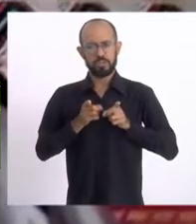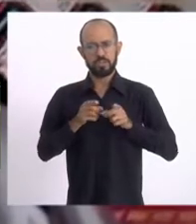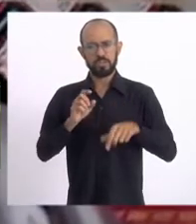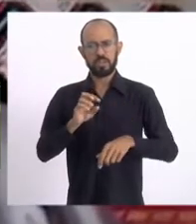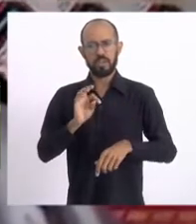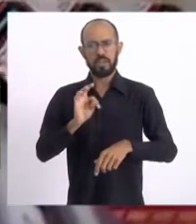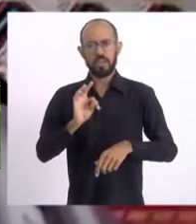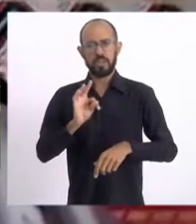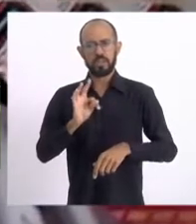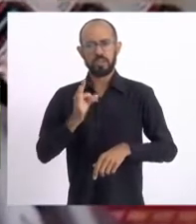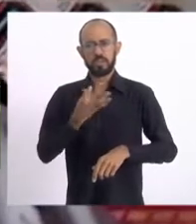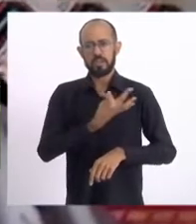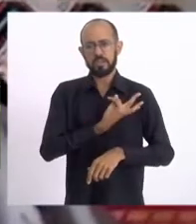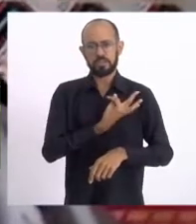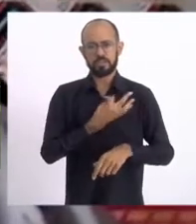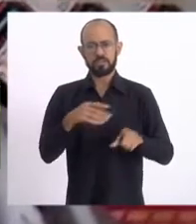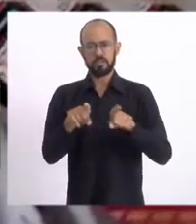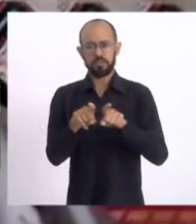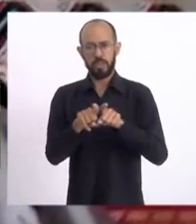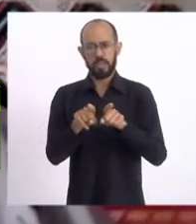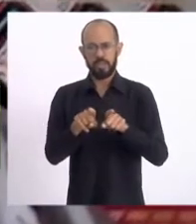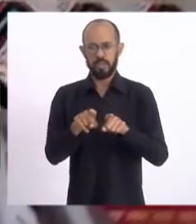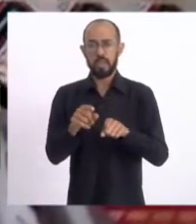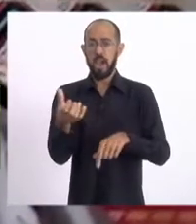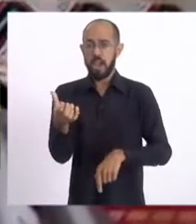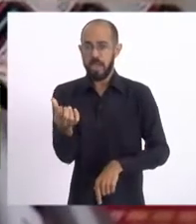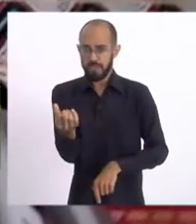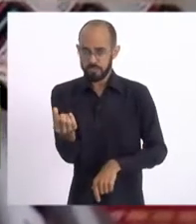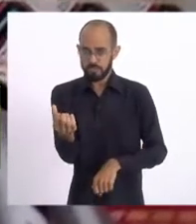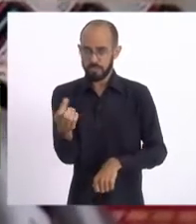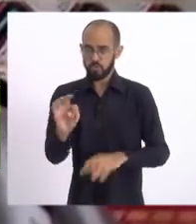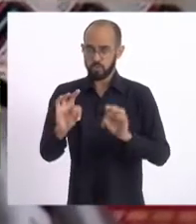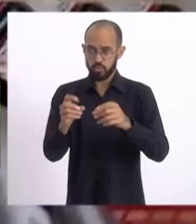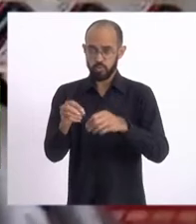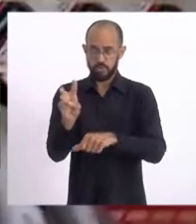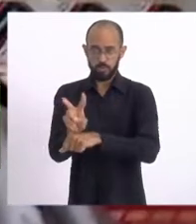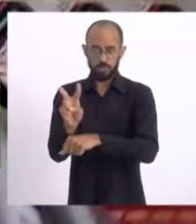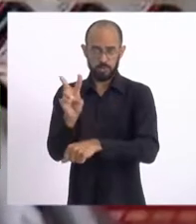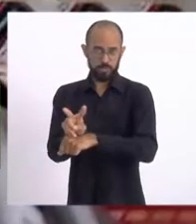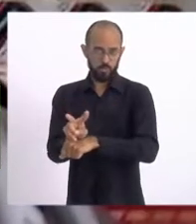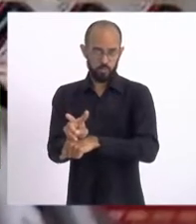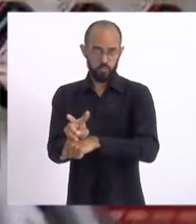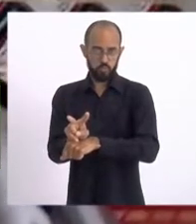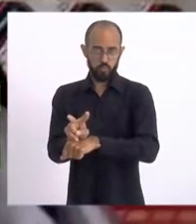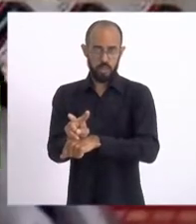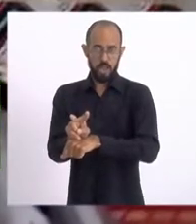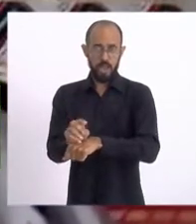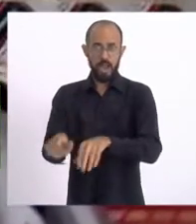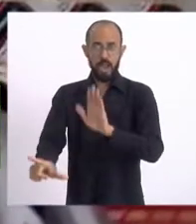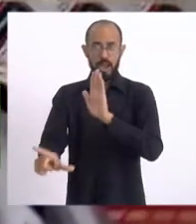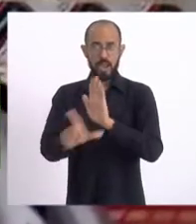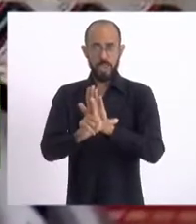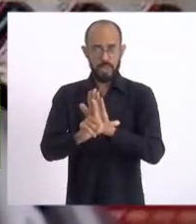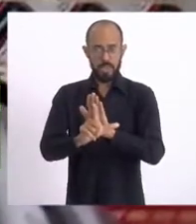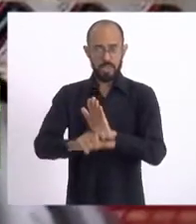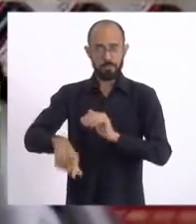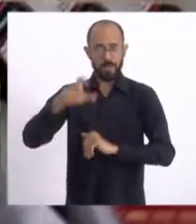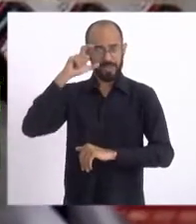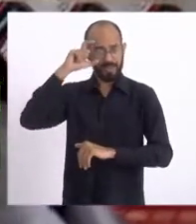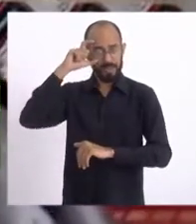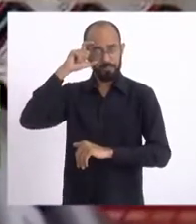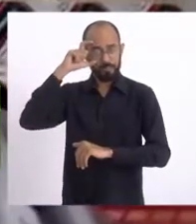né? Todo o processo de proteção. Então, a Lei Maria da Penha, que é uma lei federal,